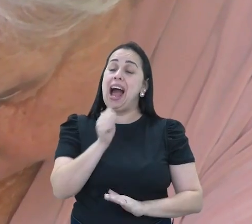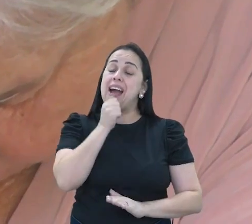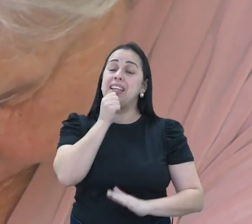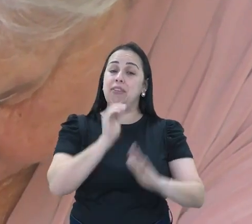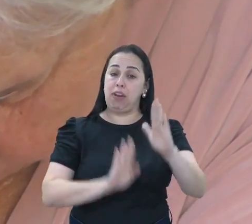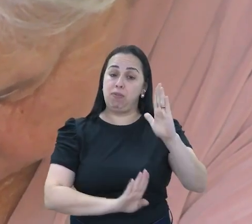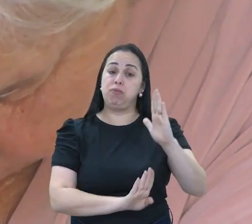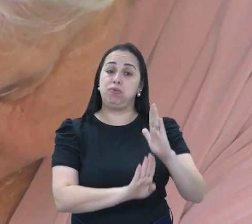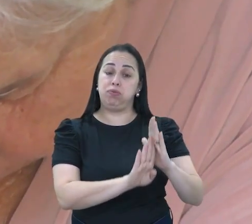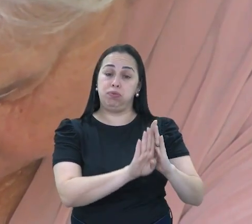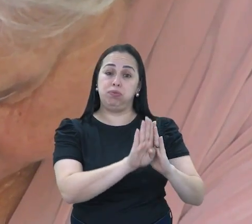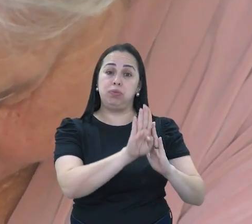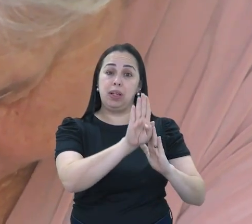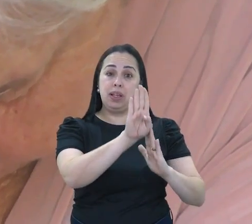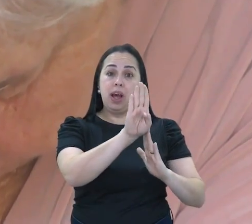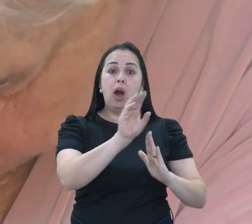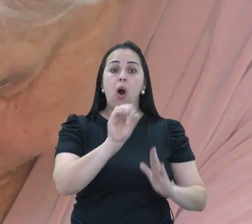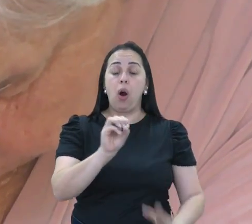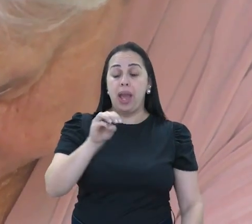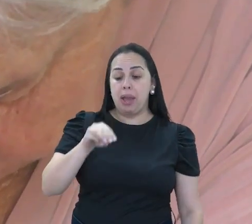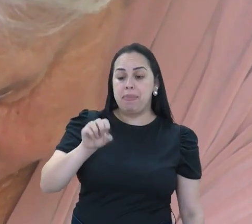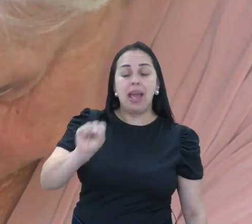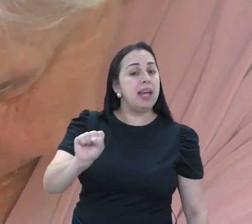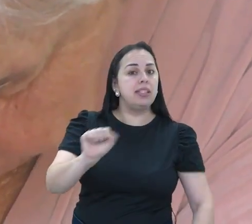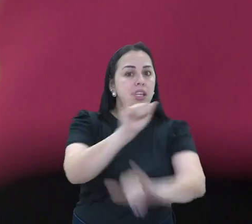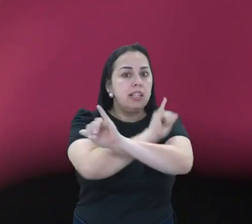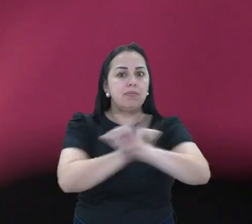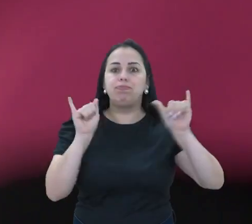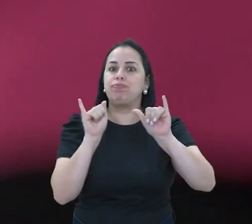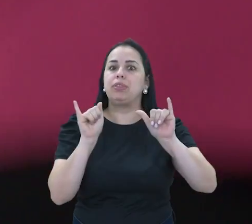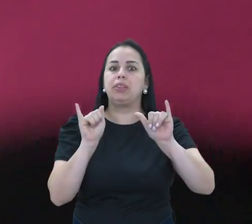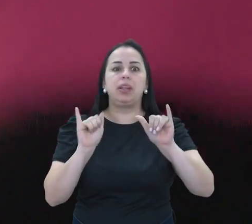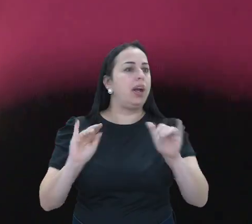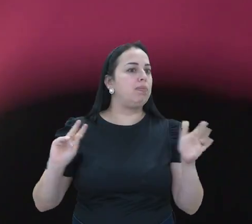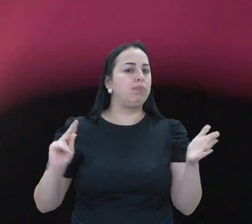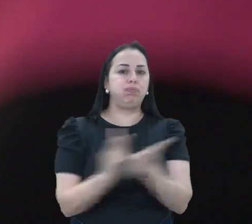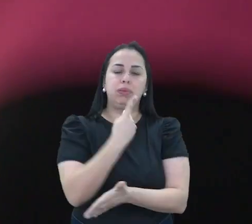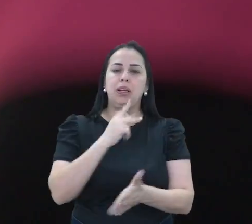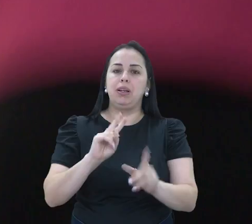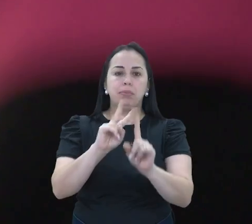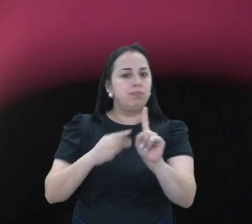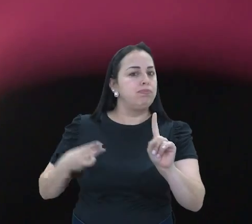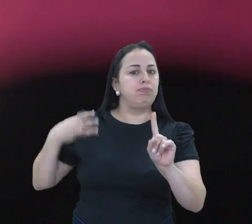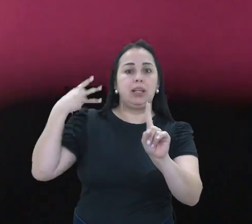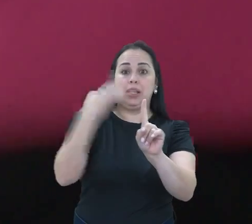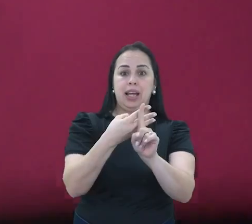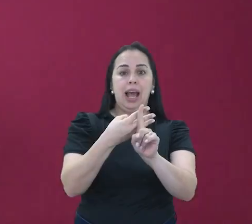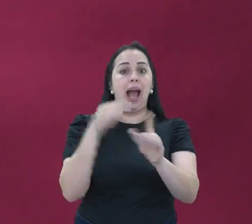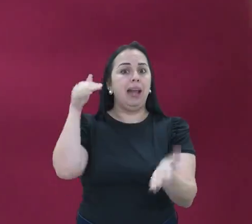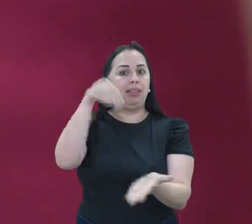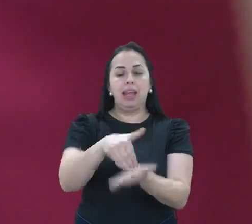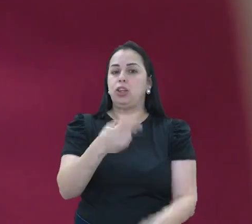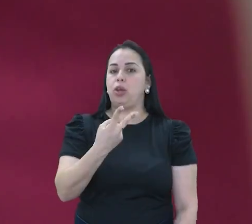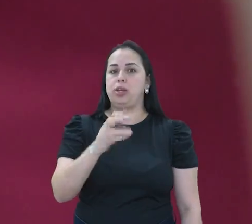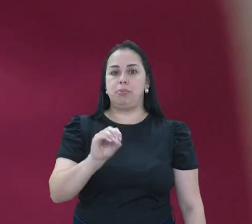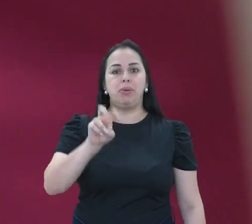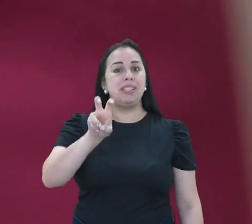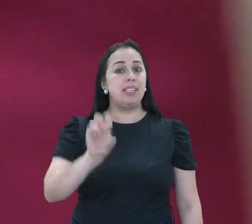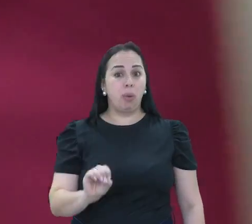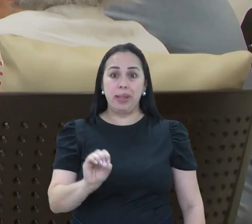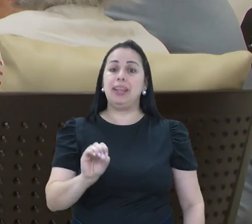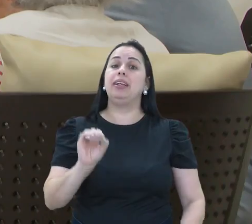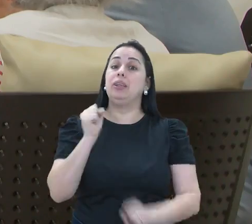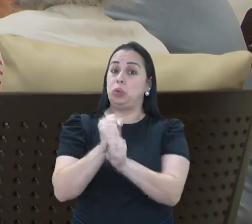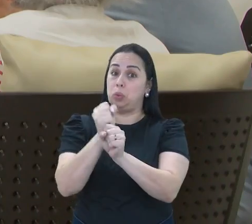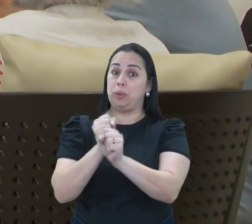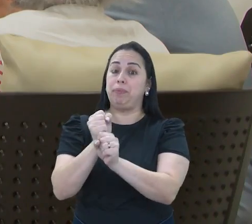esse número tende a crescer. Estimativa da OMS aponta que a quantidade de casos triplique até